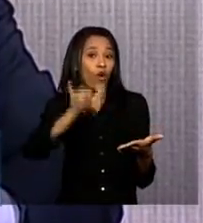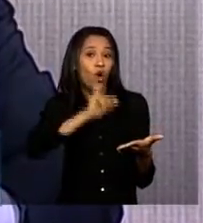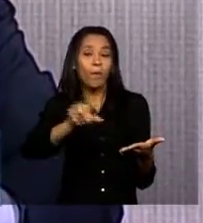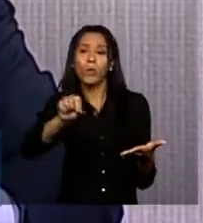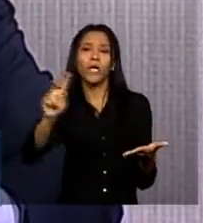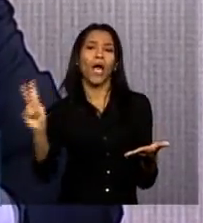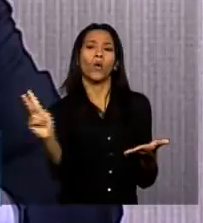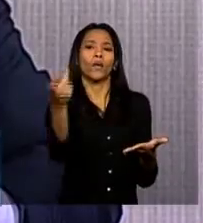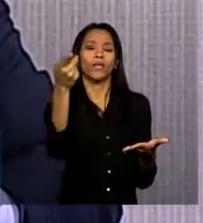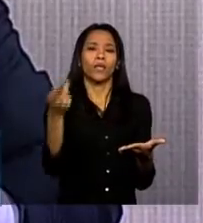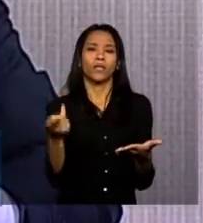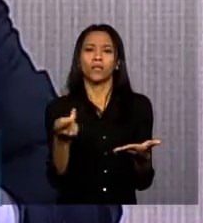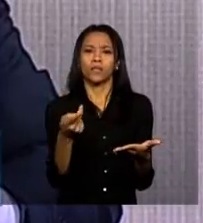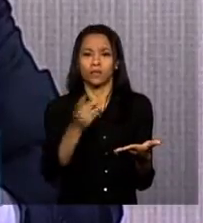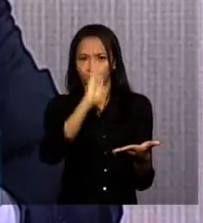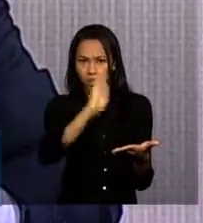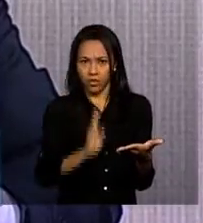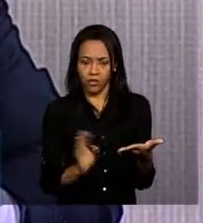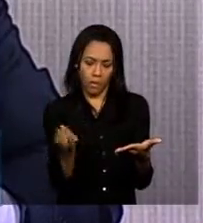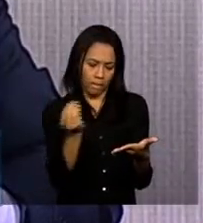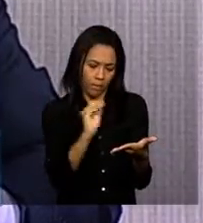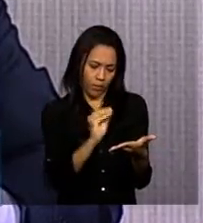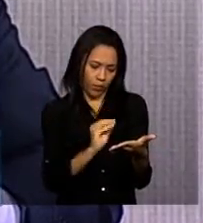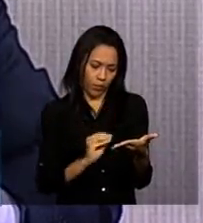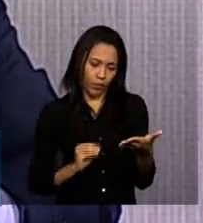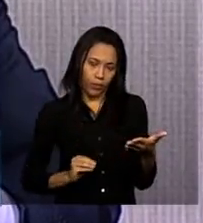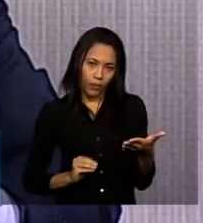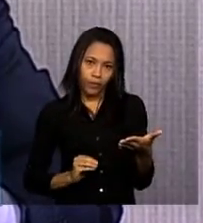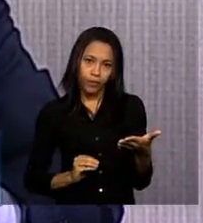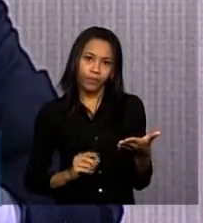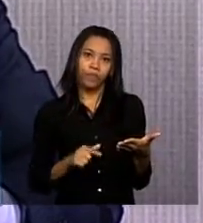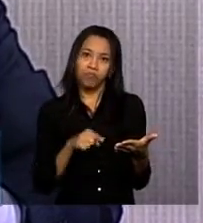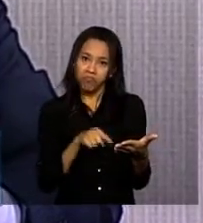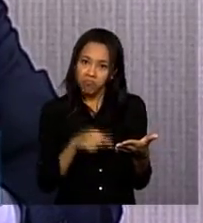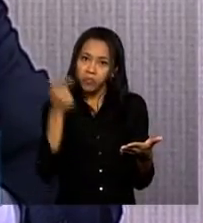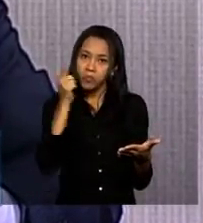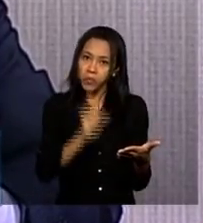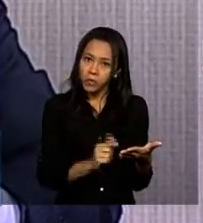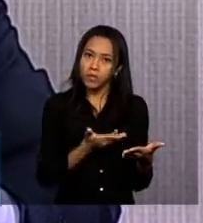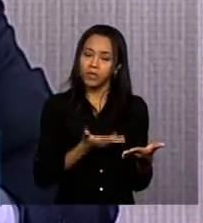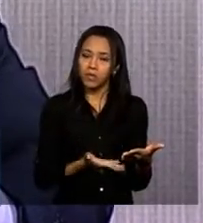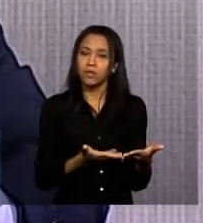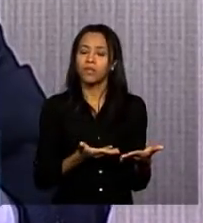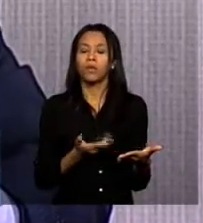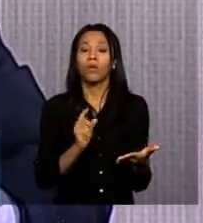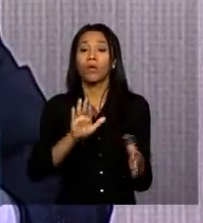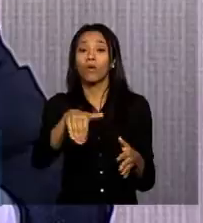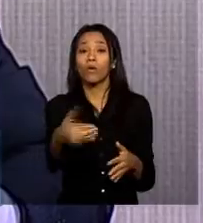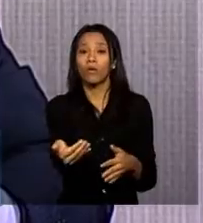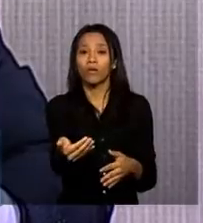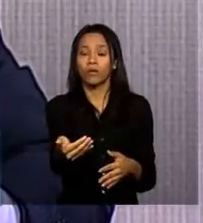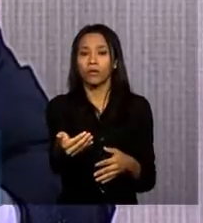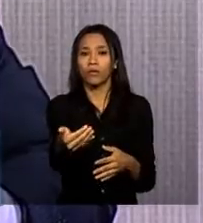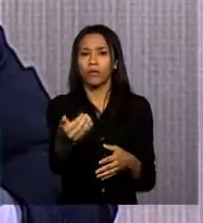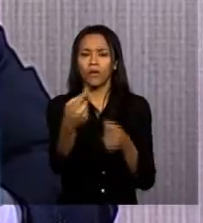registra as enfermidades no país, que conseguiu um grande avanço a partir do momento que introduziu a violência